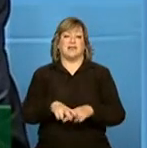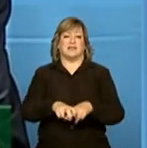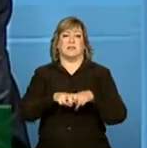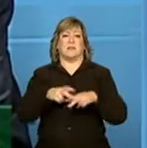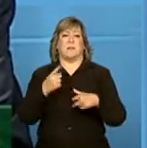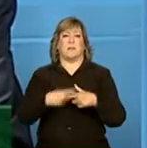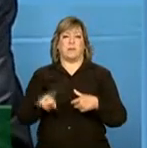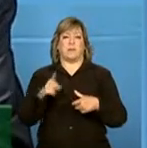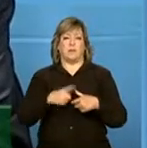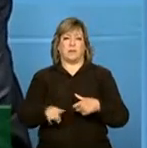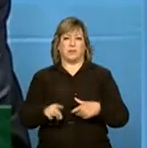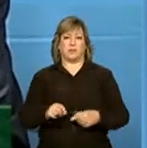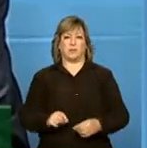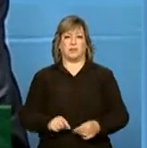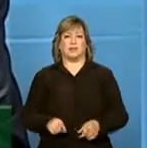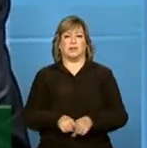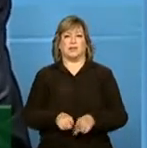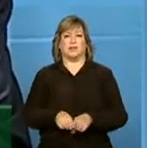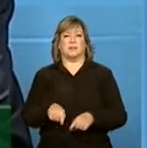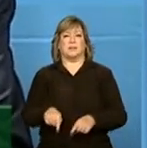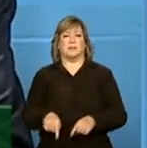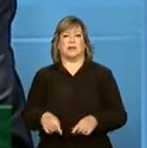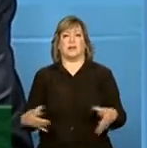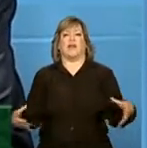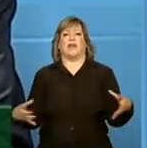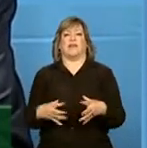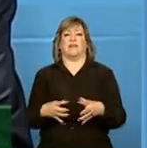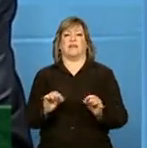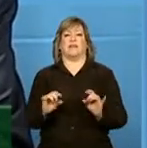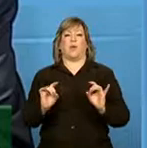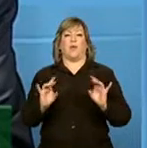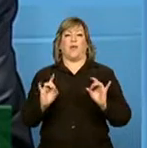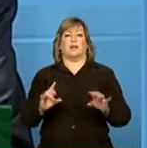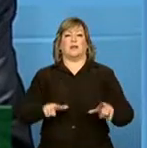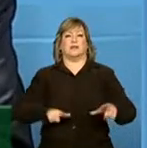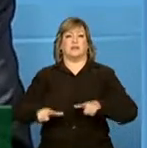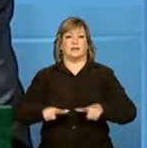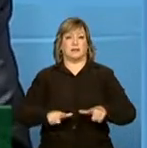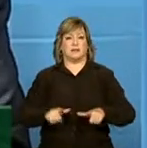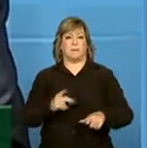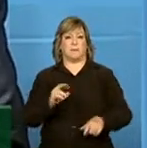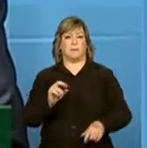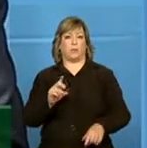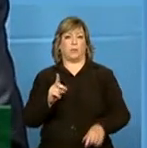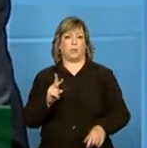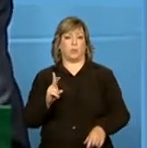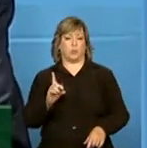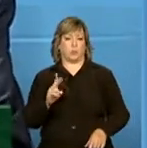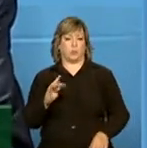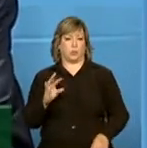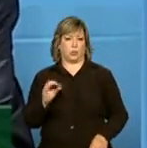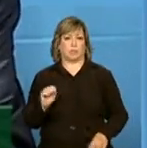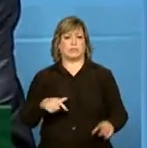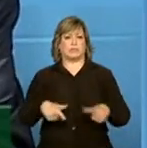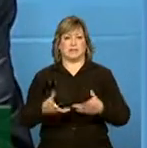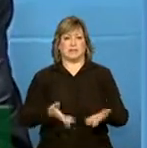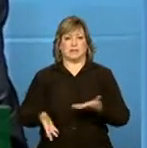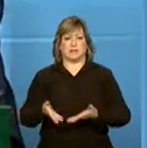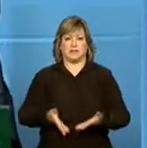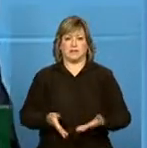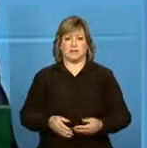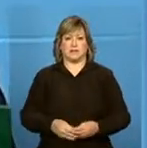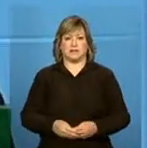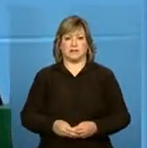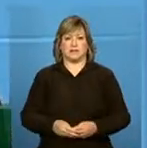nesse meio se desenvolve e afeta a qualidade dos trabalhadores, a qualidade dos produtos e serviços e influencia